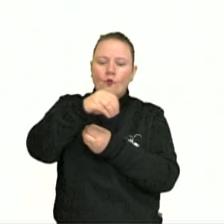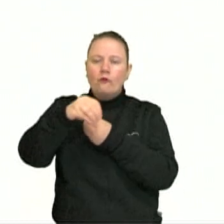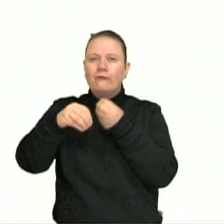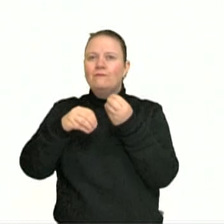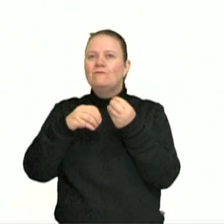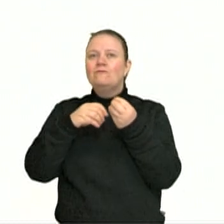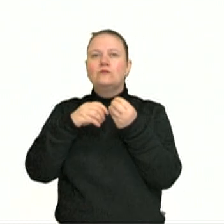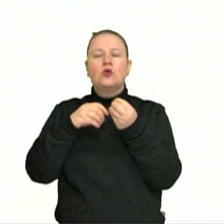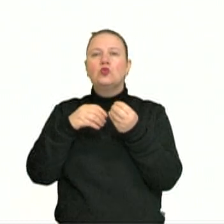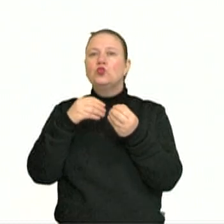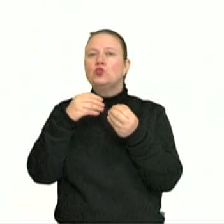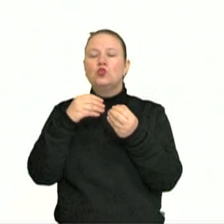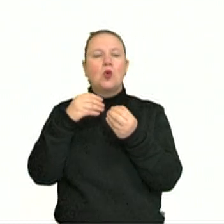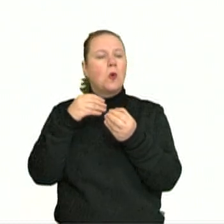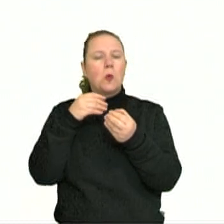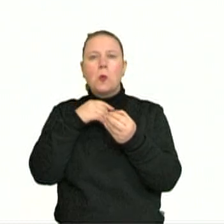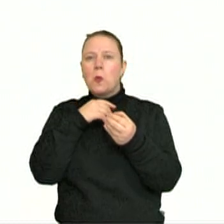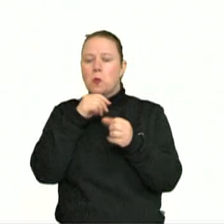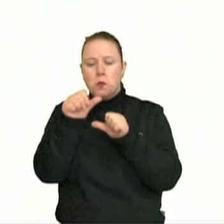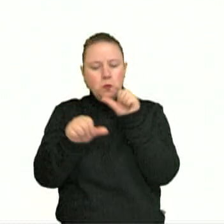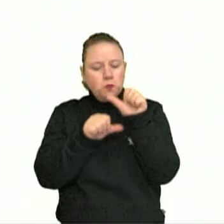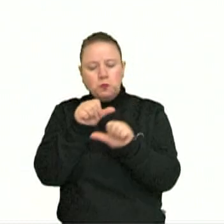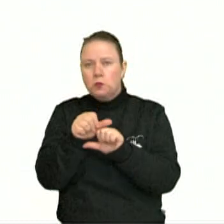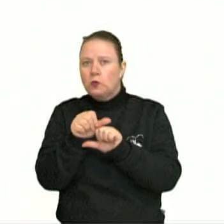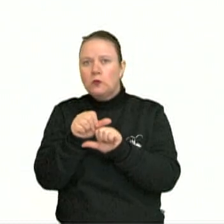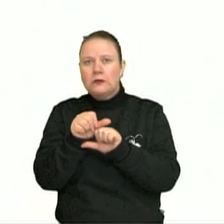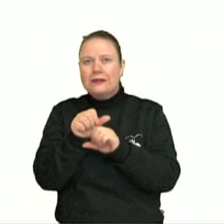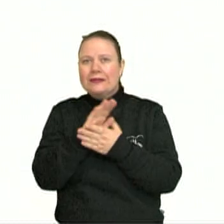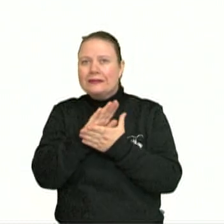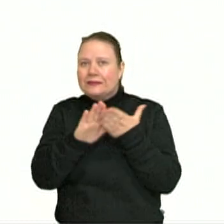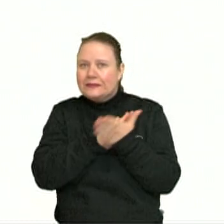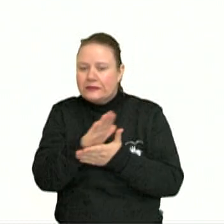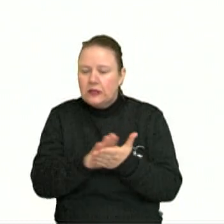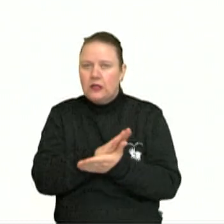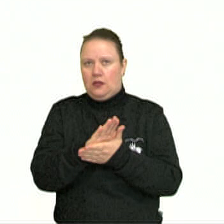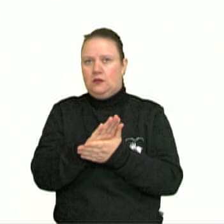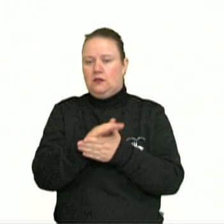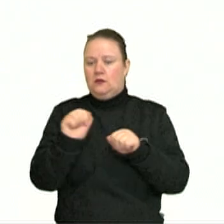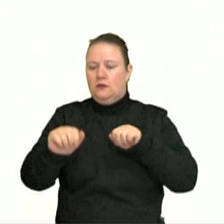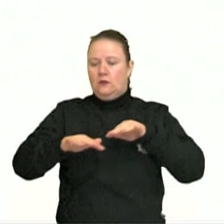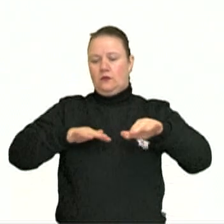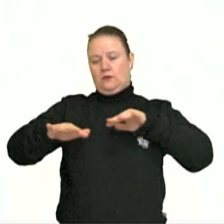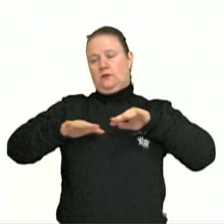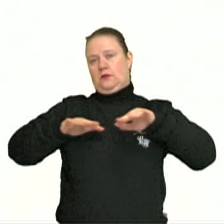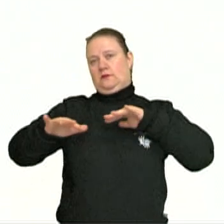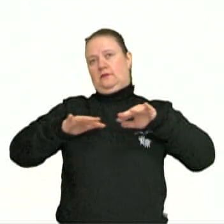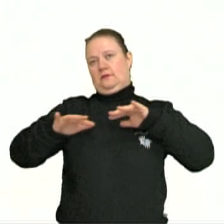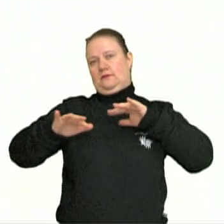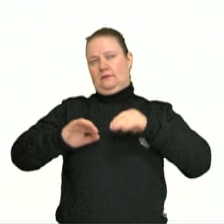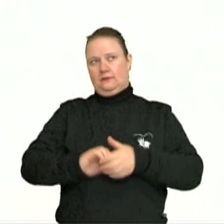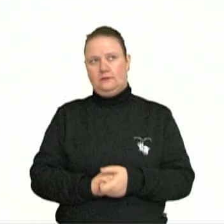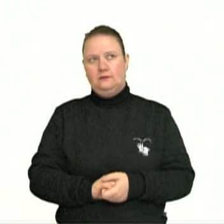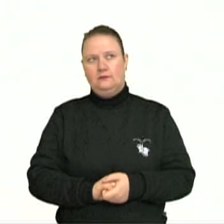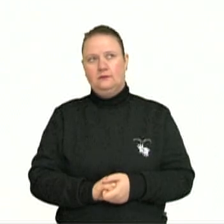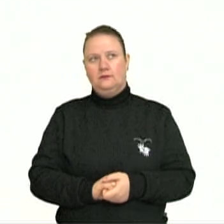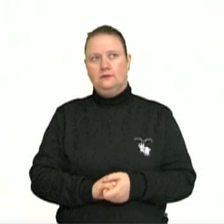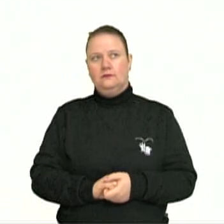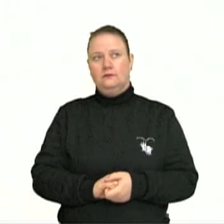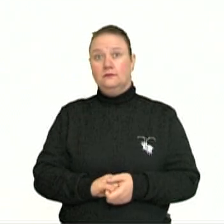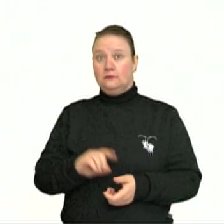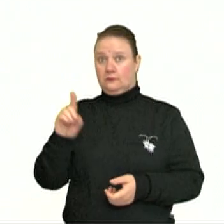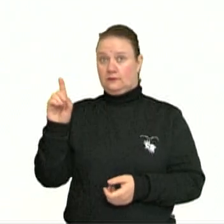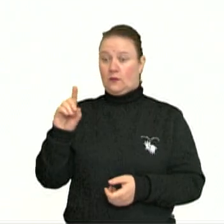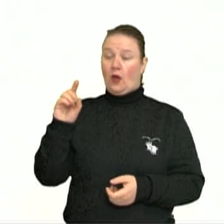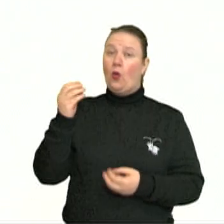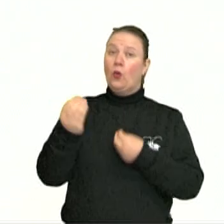irá influenciar no movimento de vai e vem, ou seja, no período de oscilação desse pêndulo. E como a